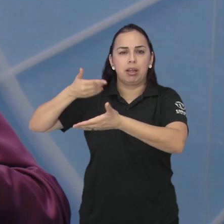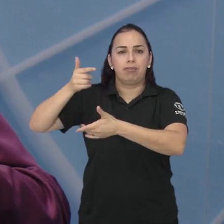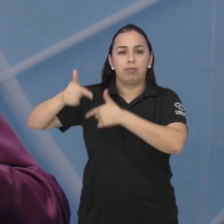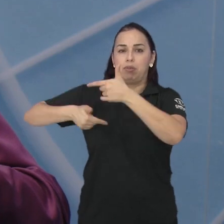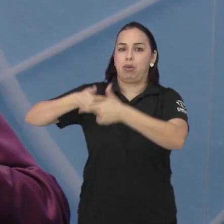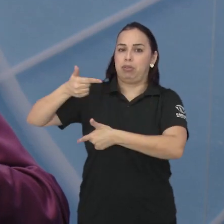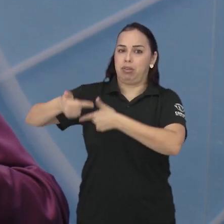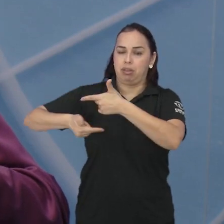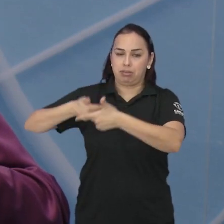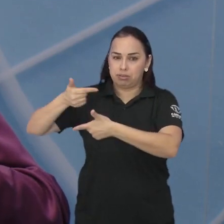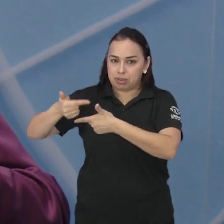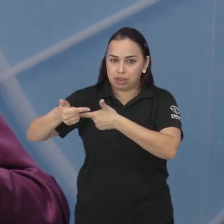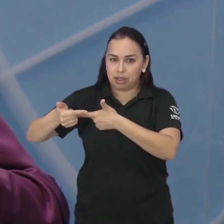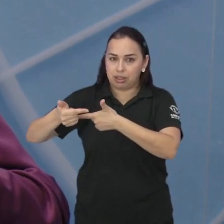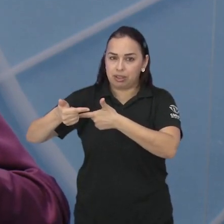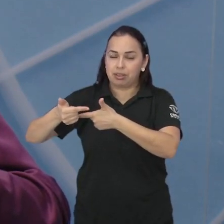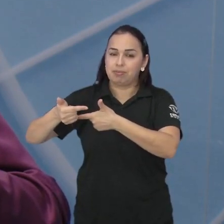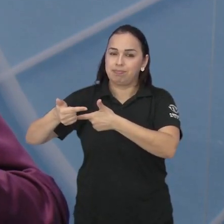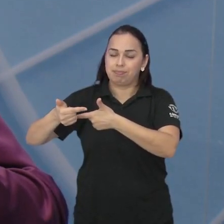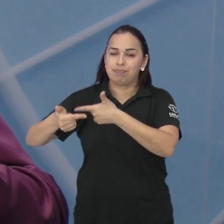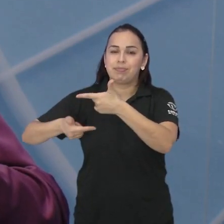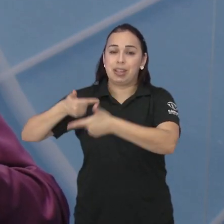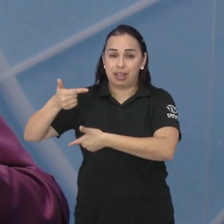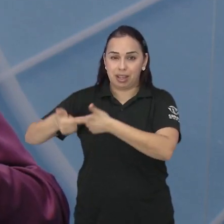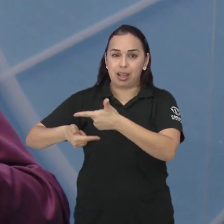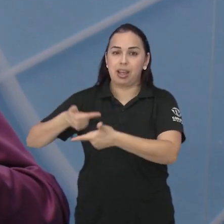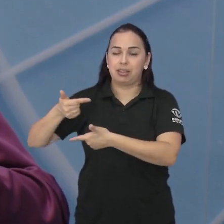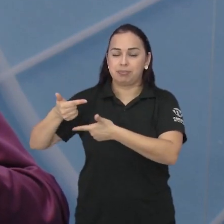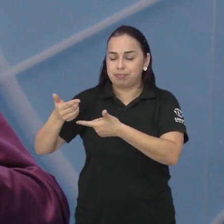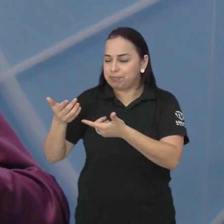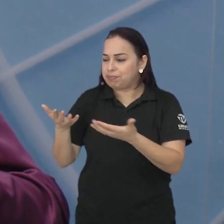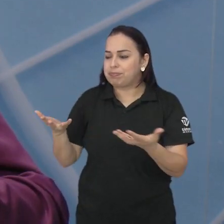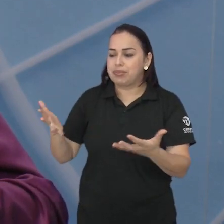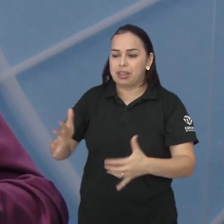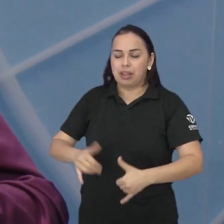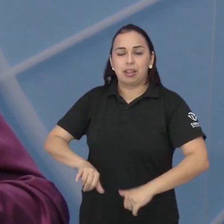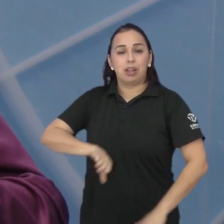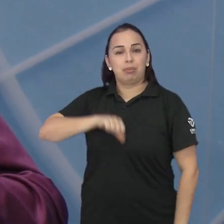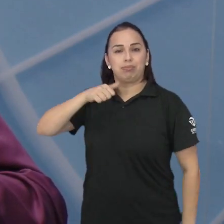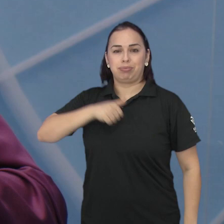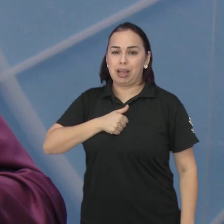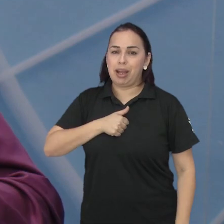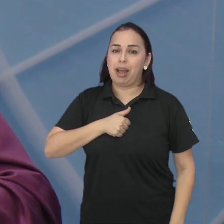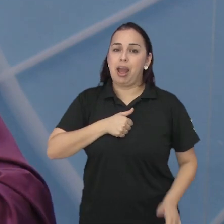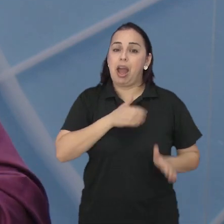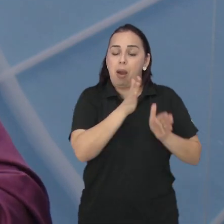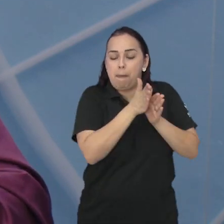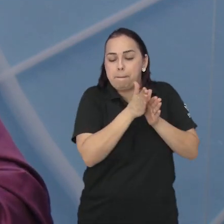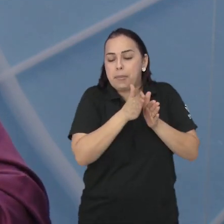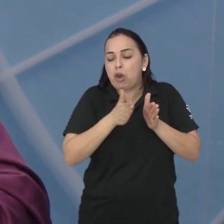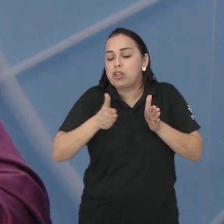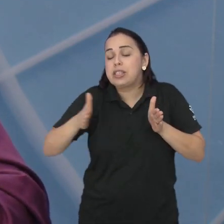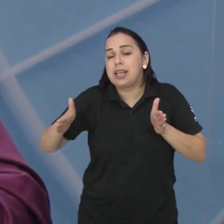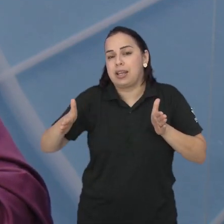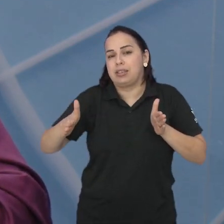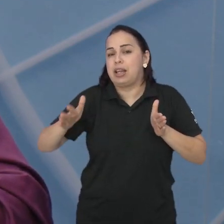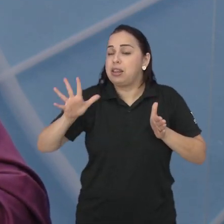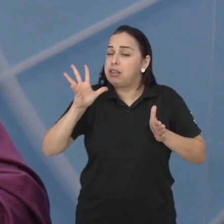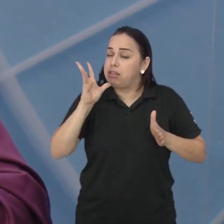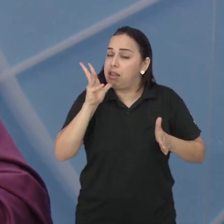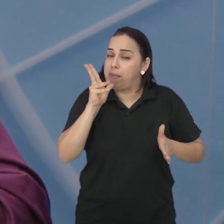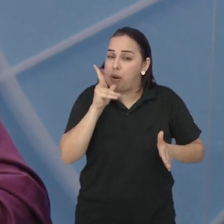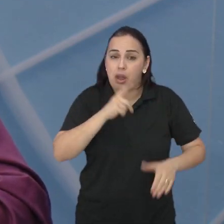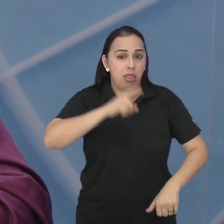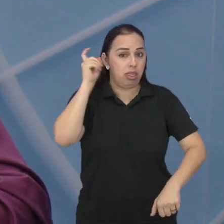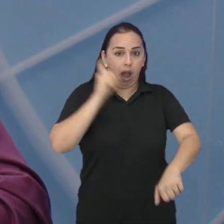ele voltar, né, a ter a sua dignidade restabelecida, ter a sua autoestima, é um processo terapêutico, é demorado,